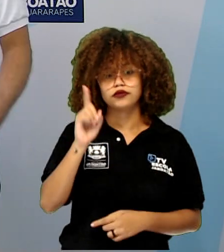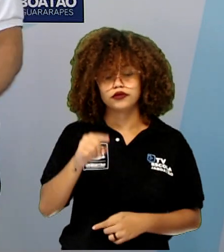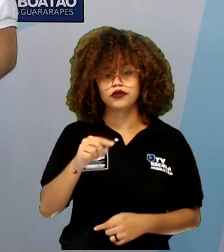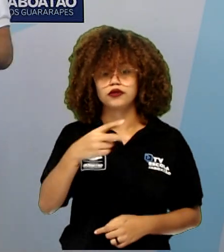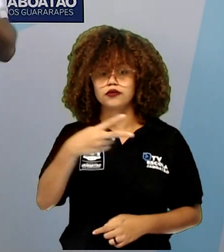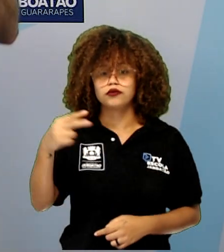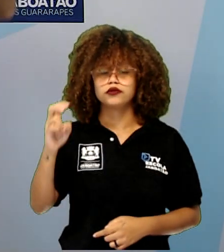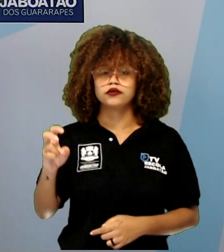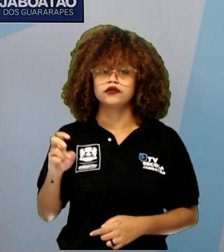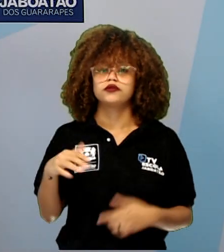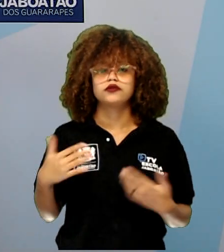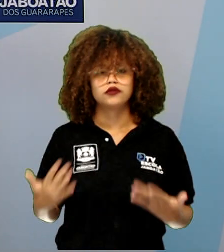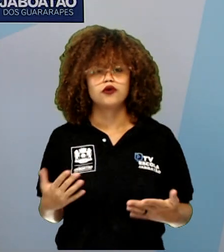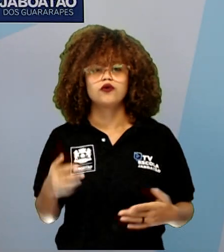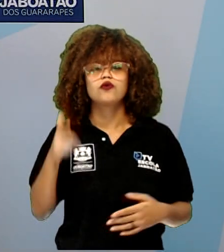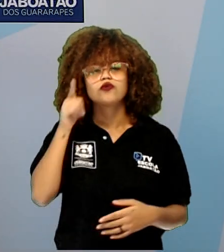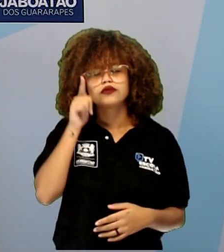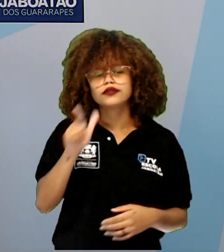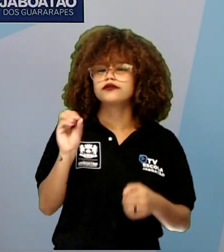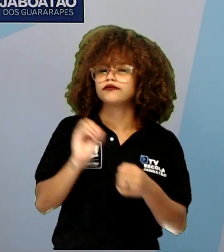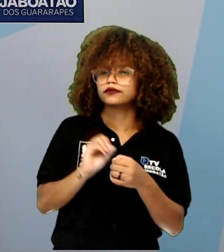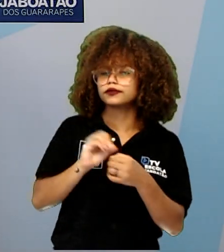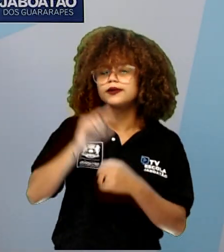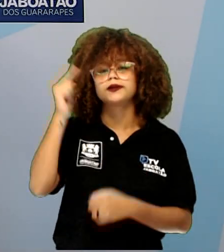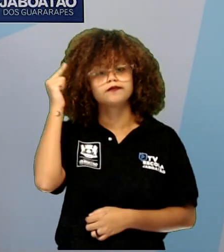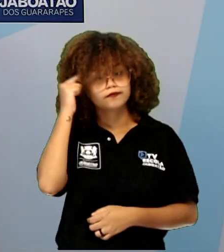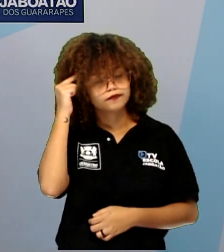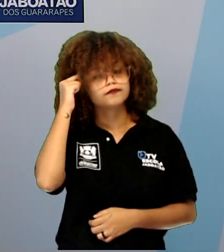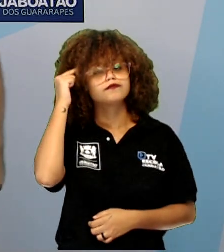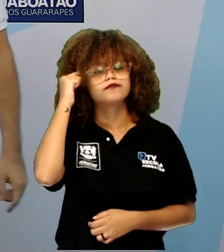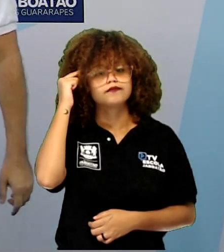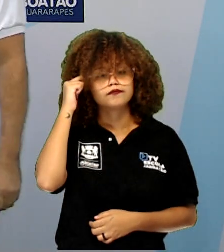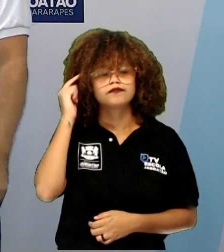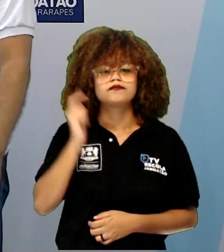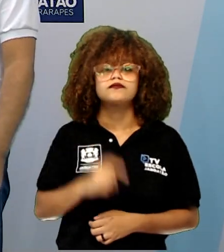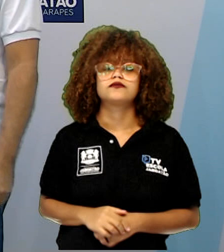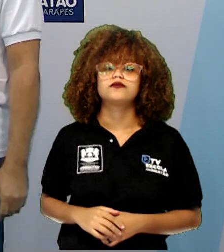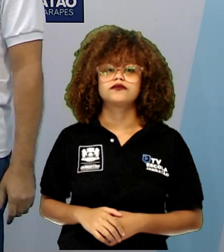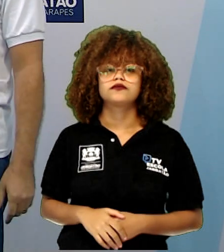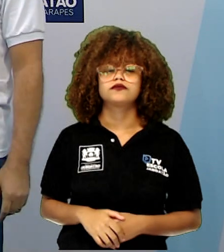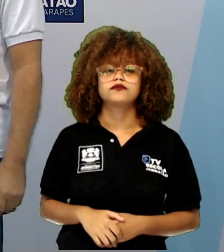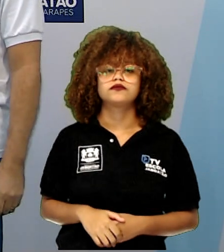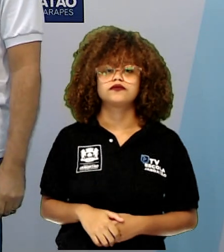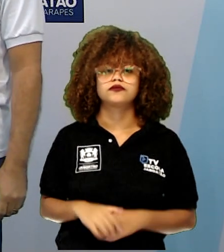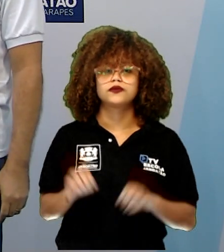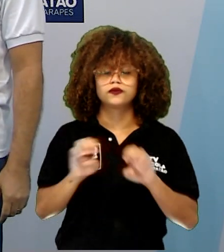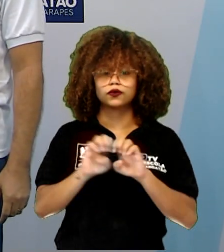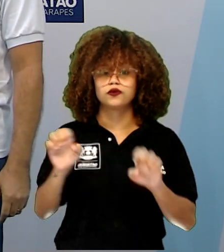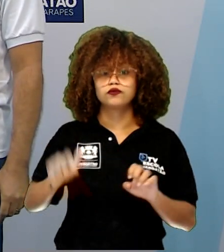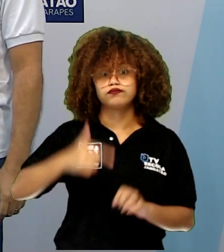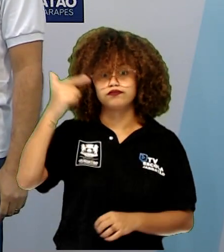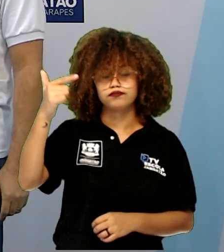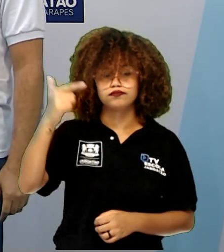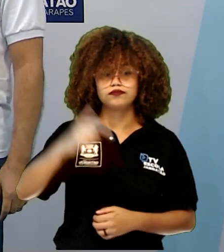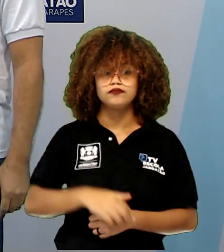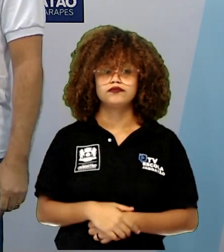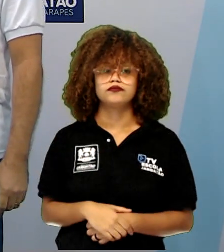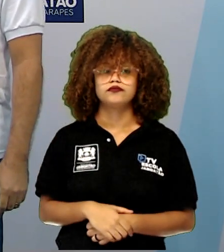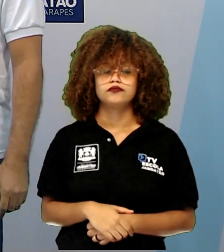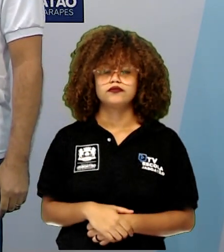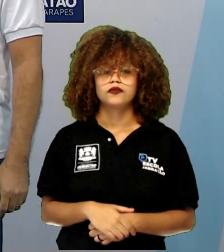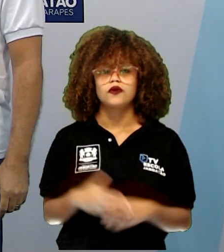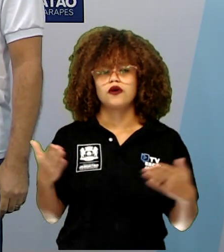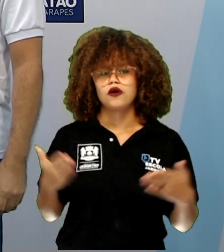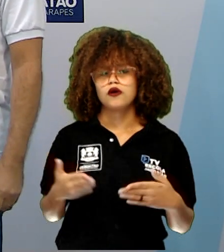cinco então com isso a gente consegue fazer de cabeça uma a resolução de uma equação do segundo grau